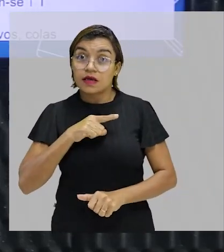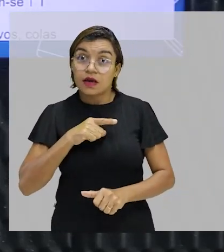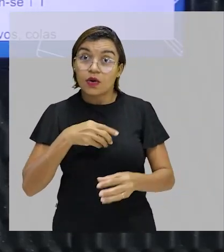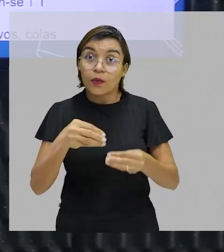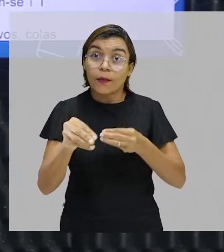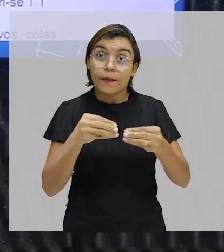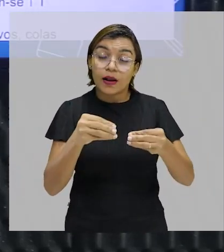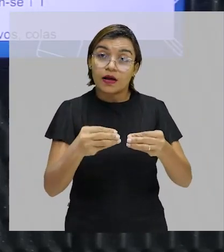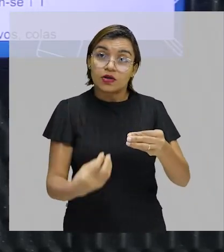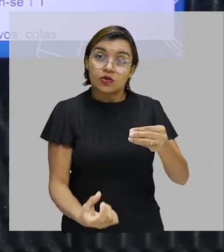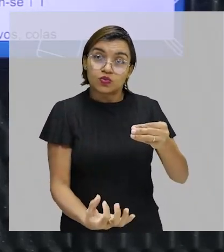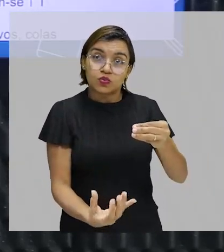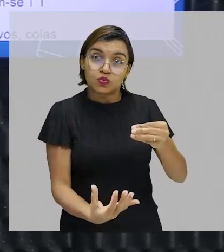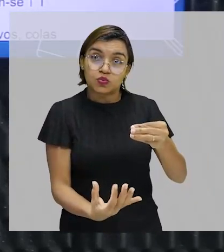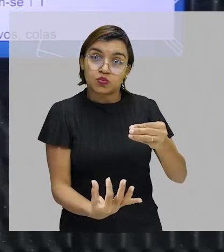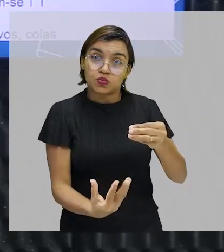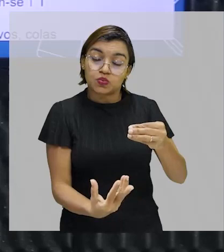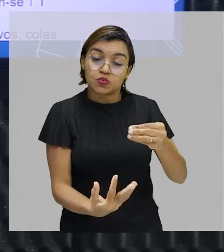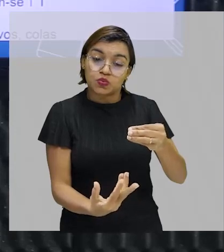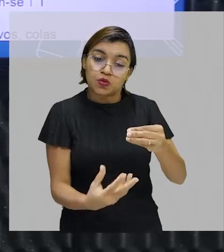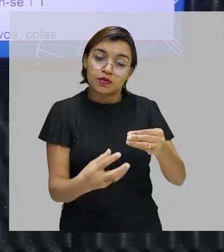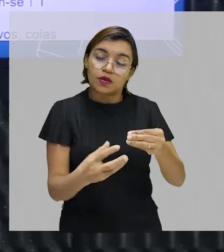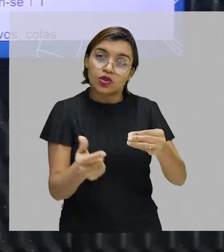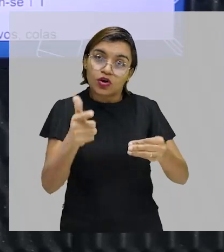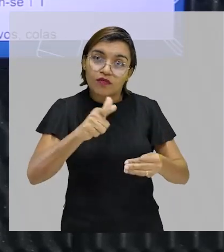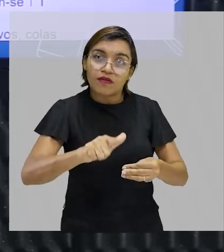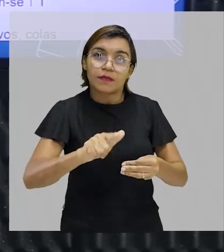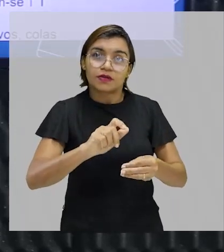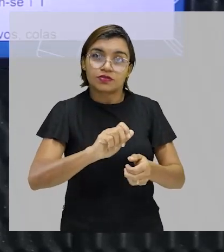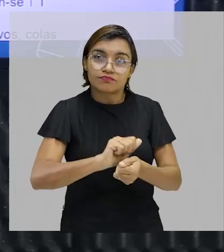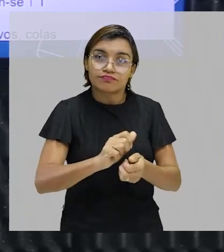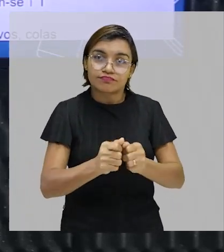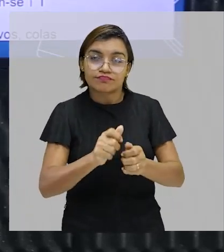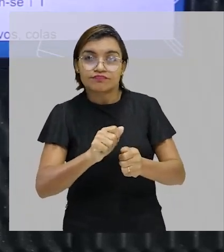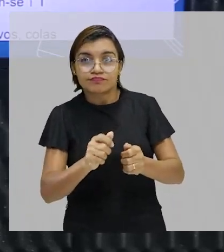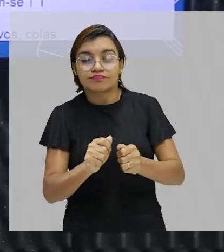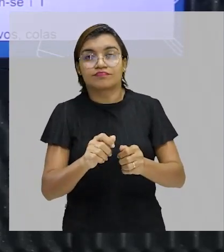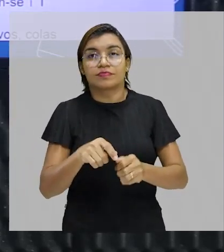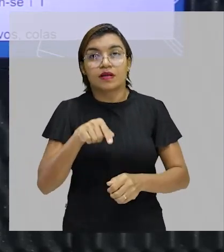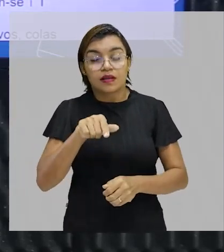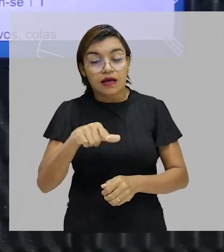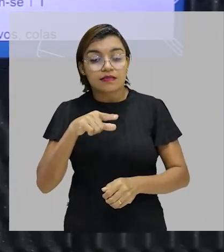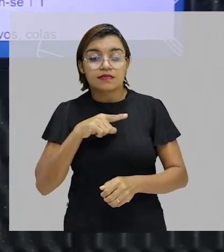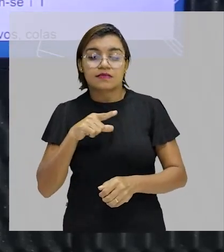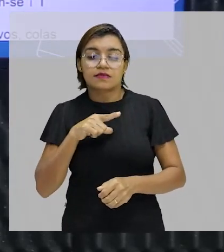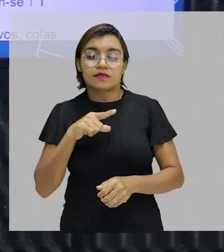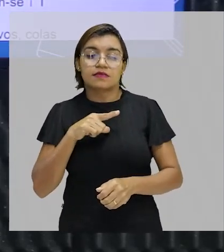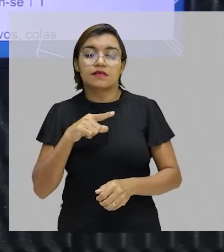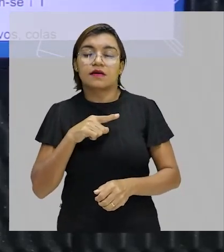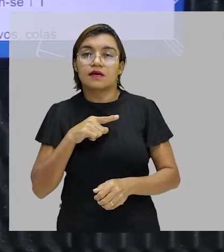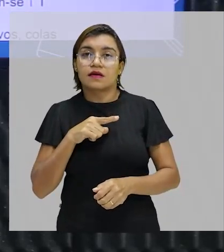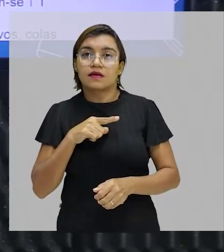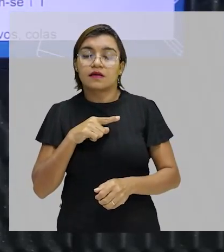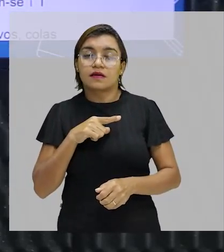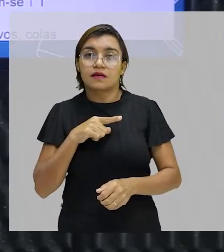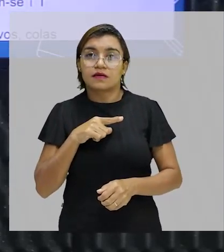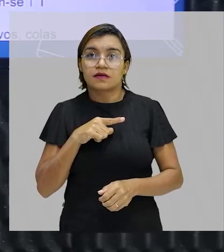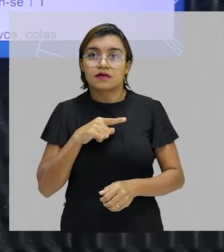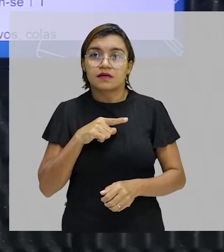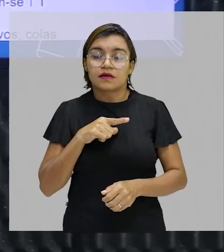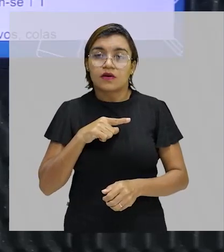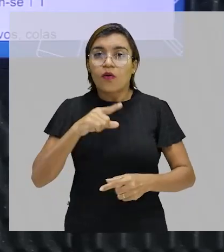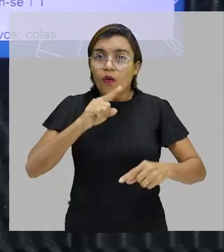aquecer, certo? Moldar novamente, resfriar, e você vai ter aquela mesma embalagem, aquele